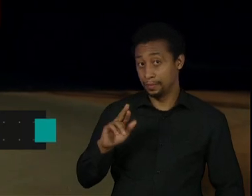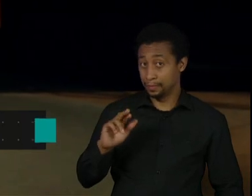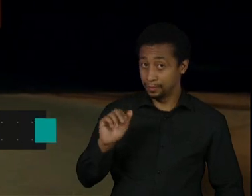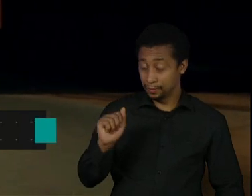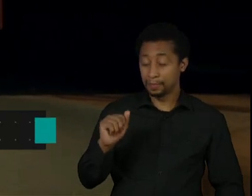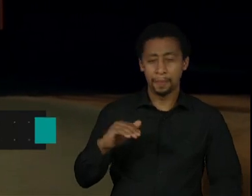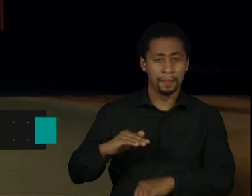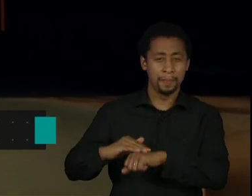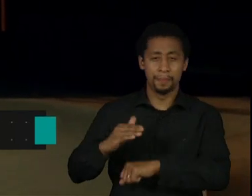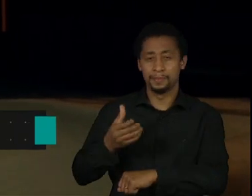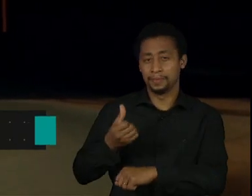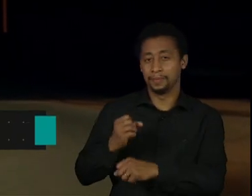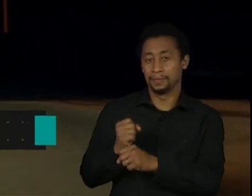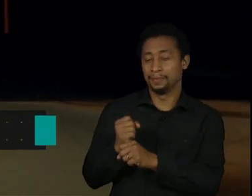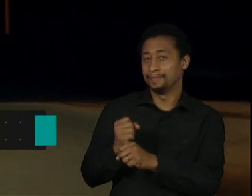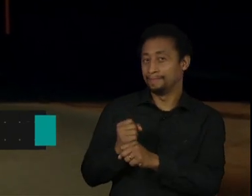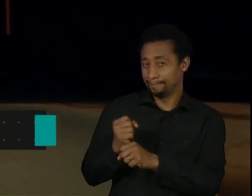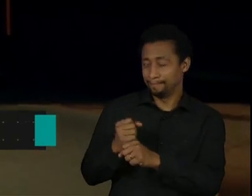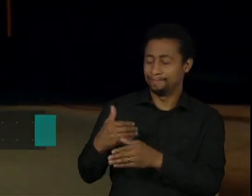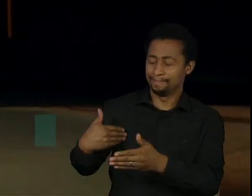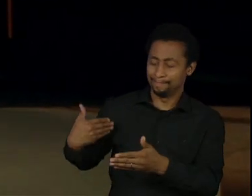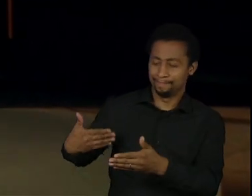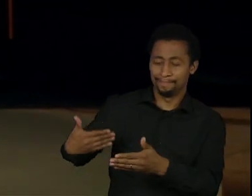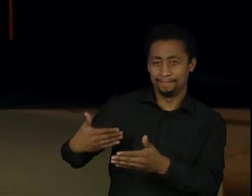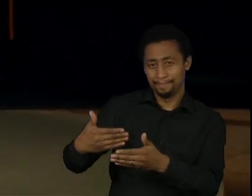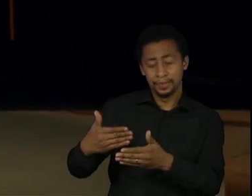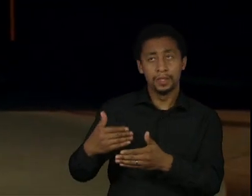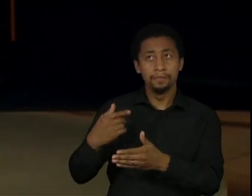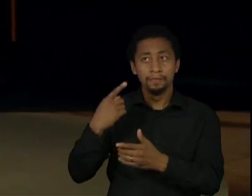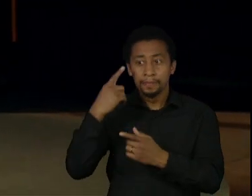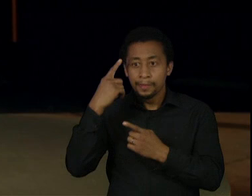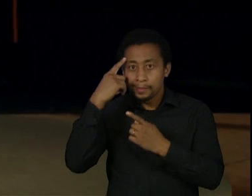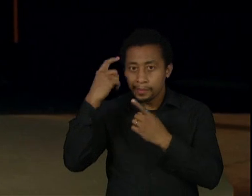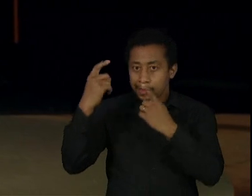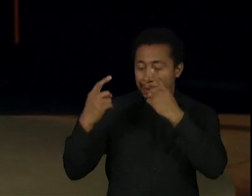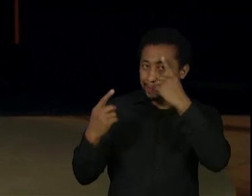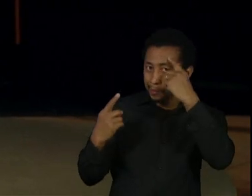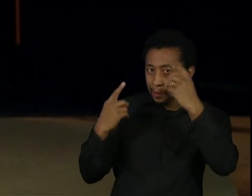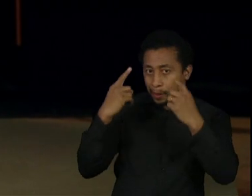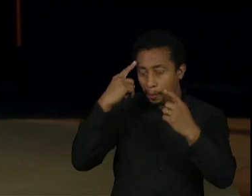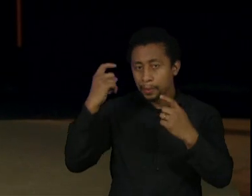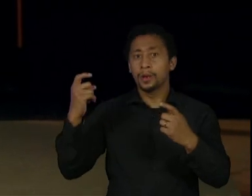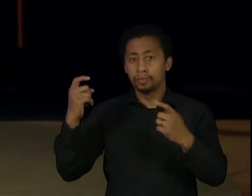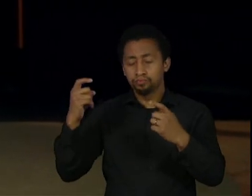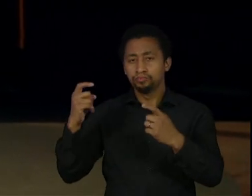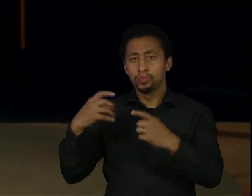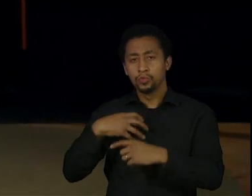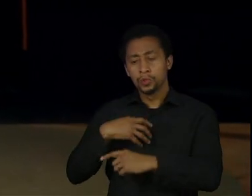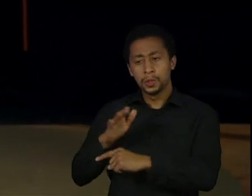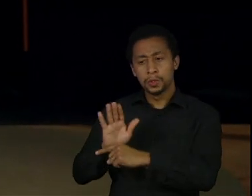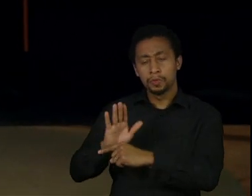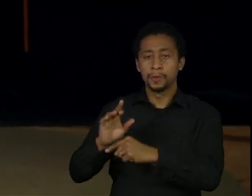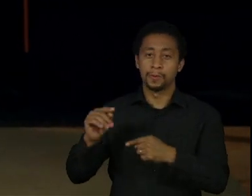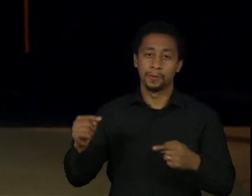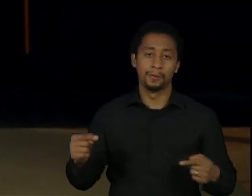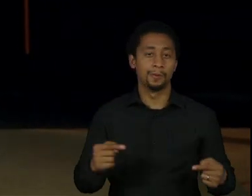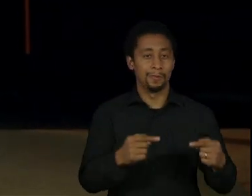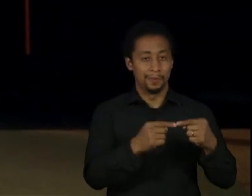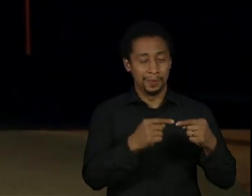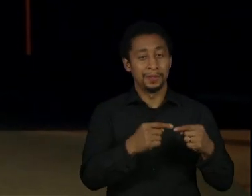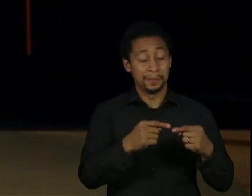da estética e introduziu uma forma de produzir filmes com estruturas mais compatíveis com os recursos de um país